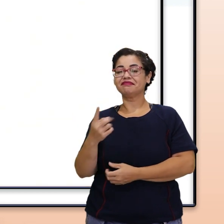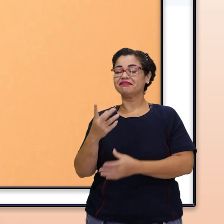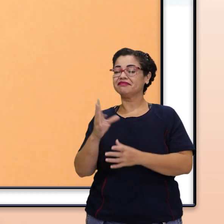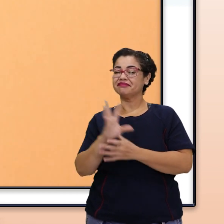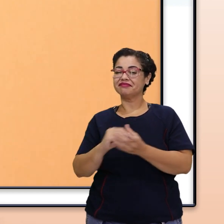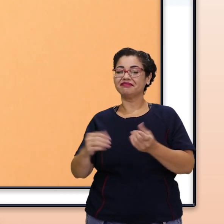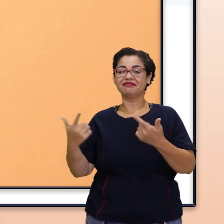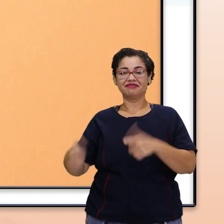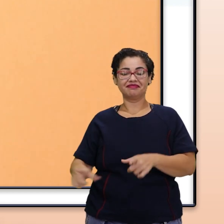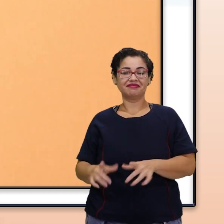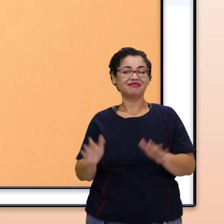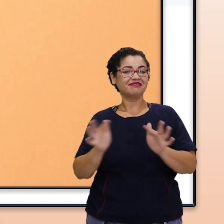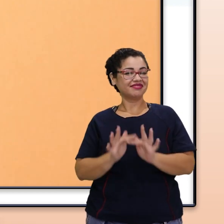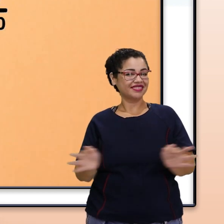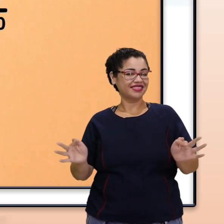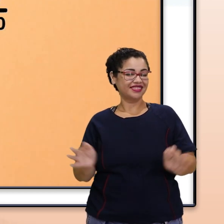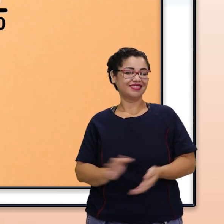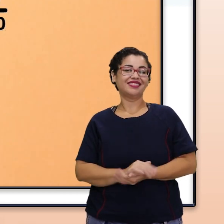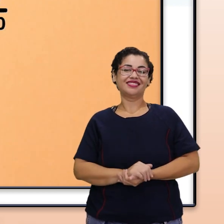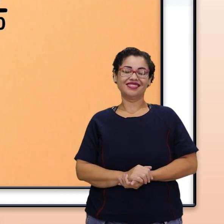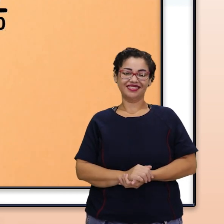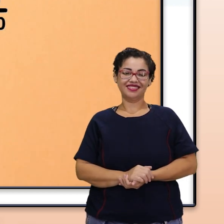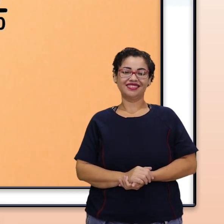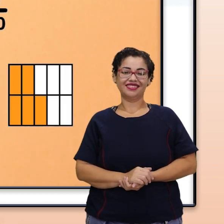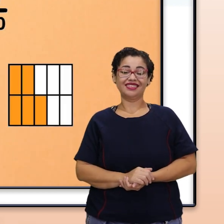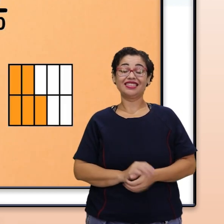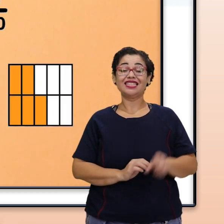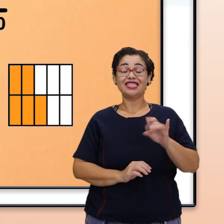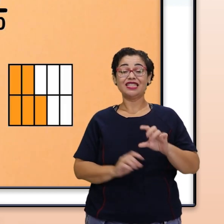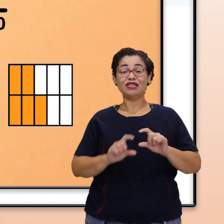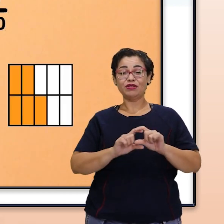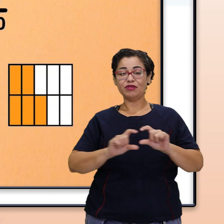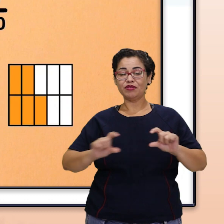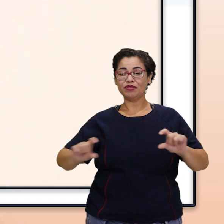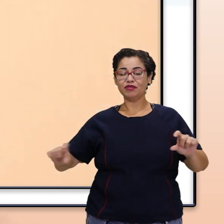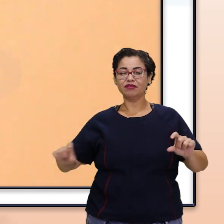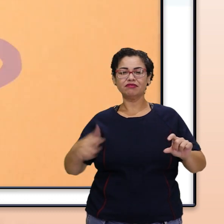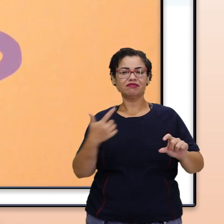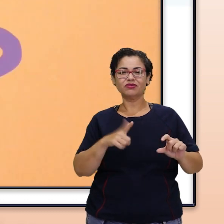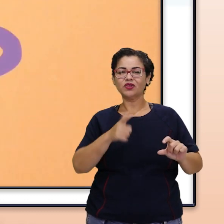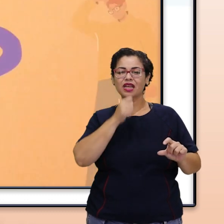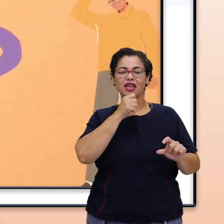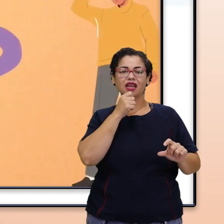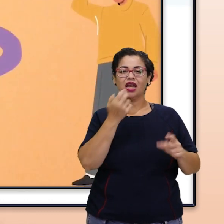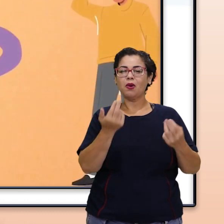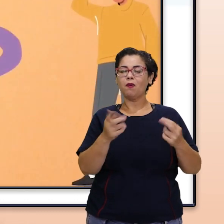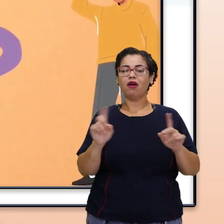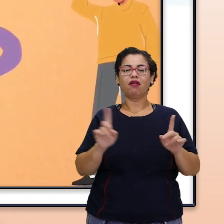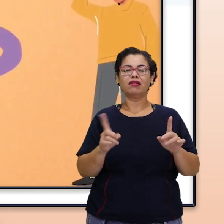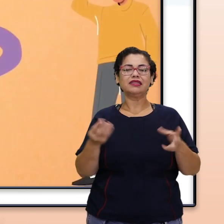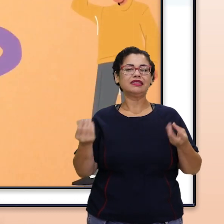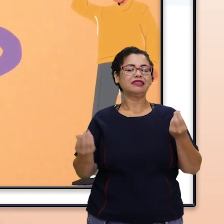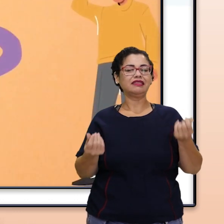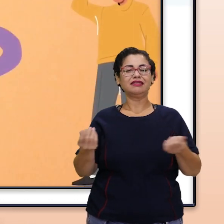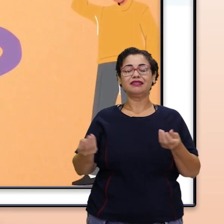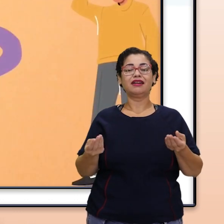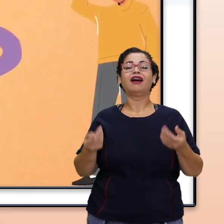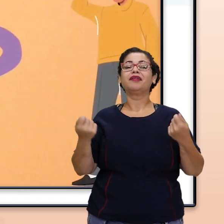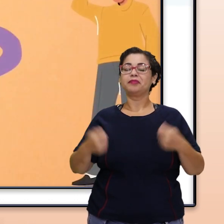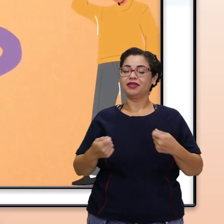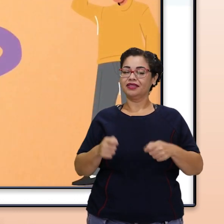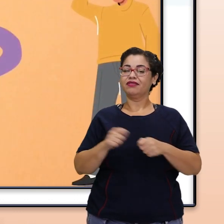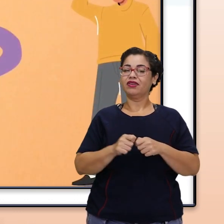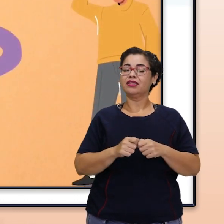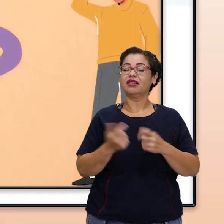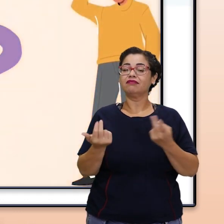denominador 10. Viu como é simples? E se os denominadores não forem iguais? Então, será necessário